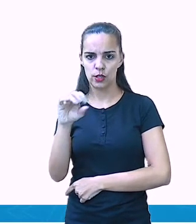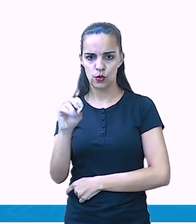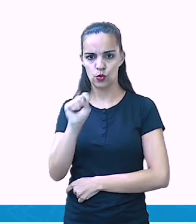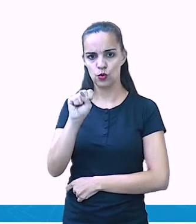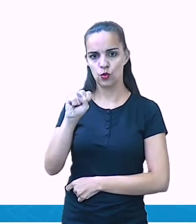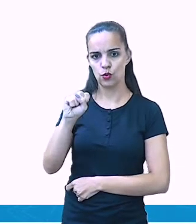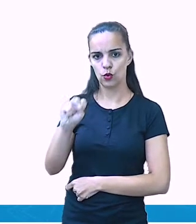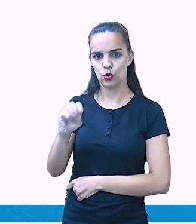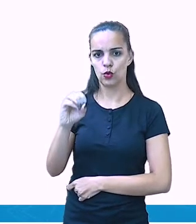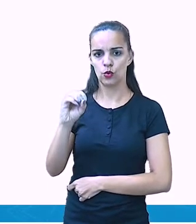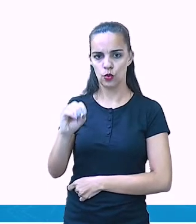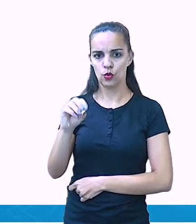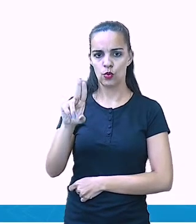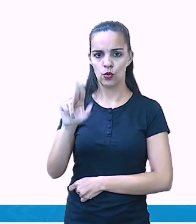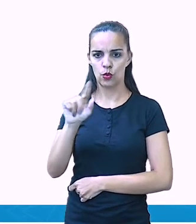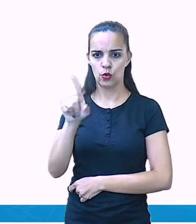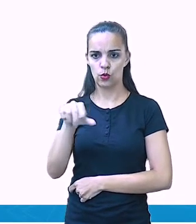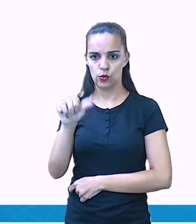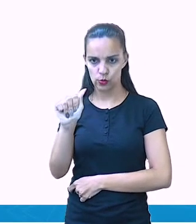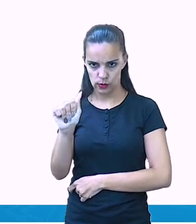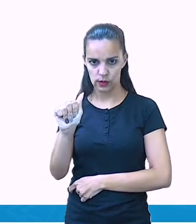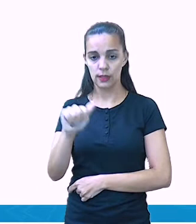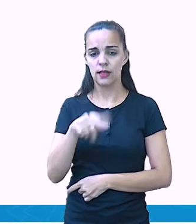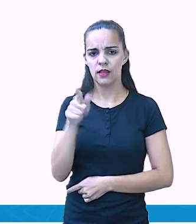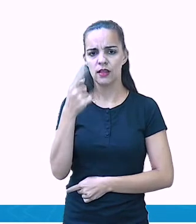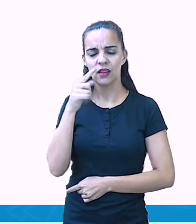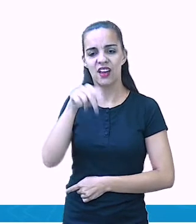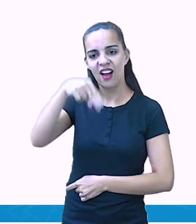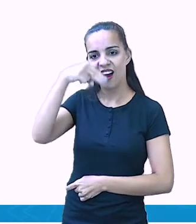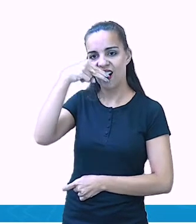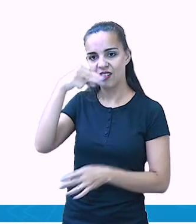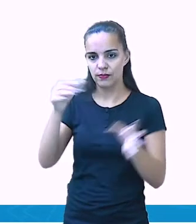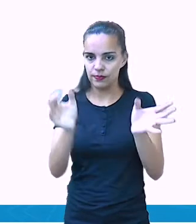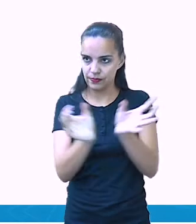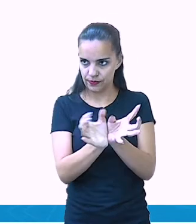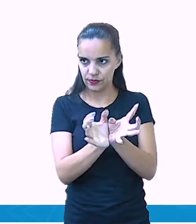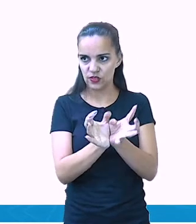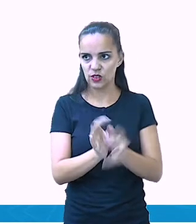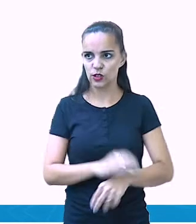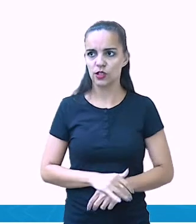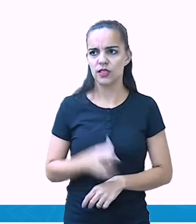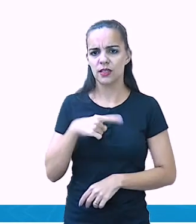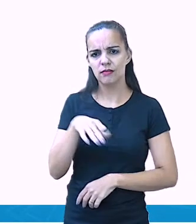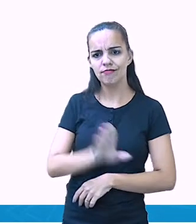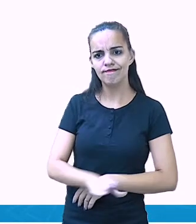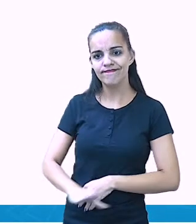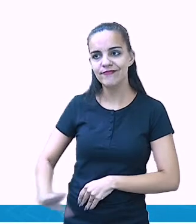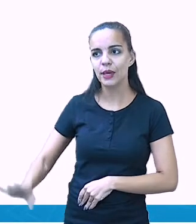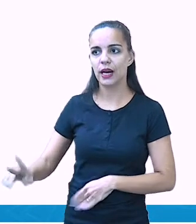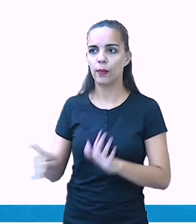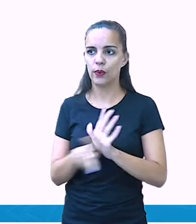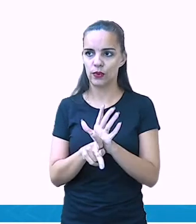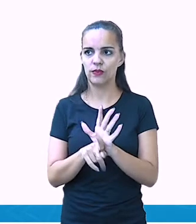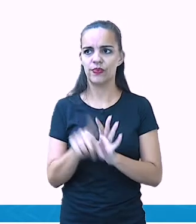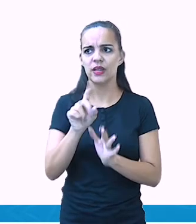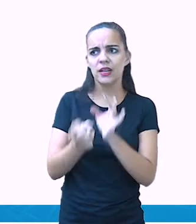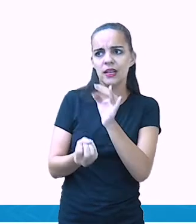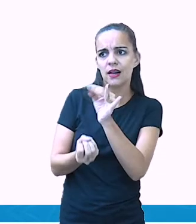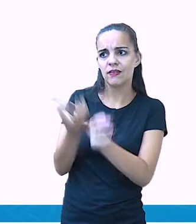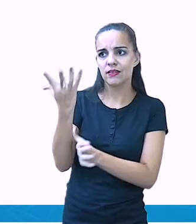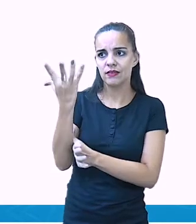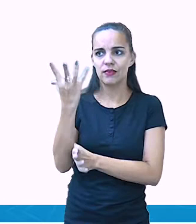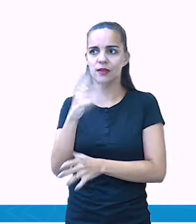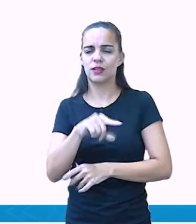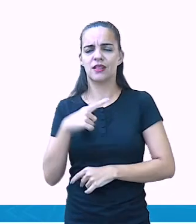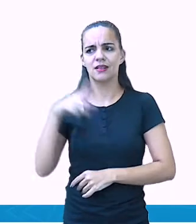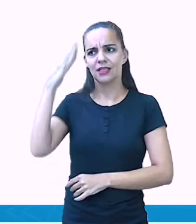alguns personagens para falar sobre assuntos principalmente infantis, e ele criou então aí a